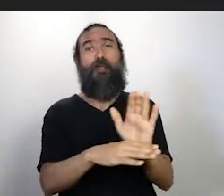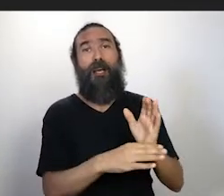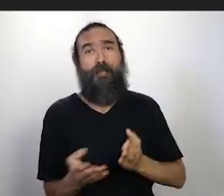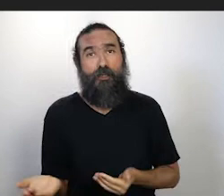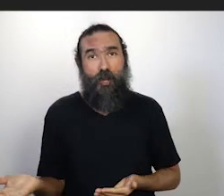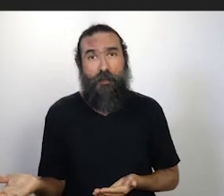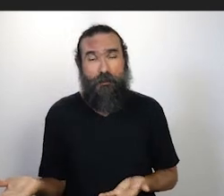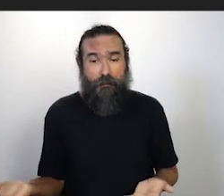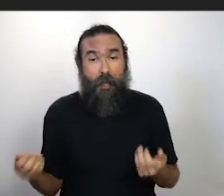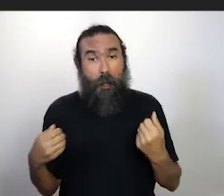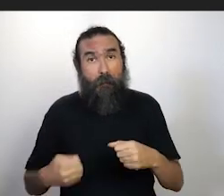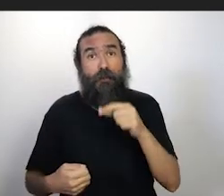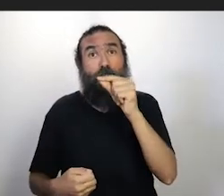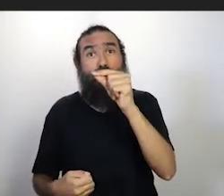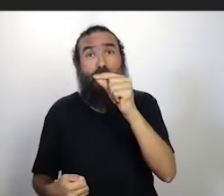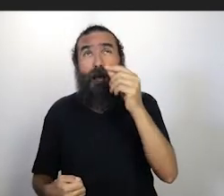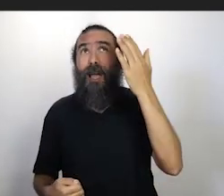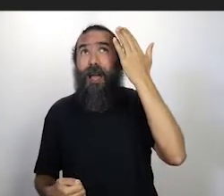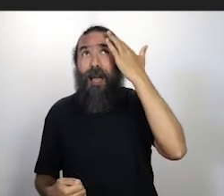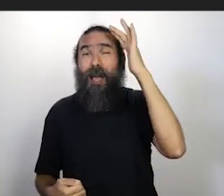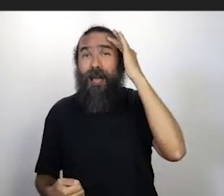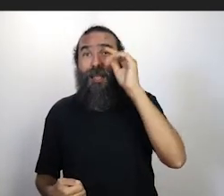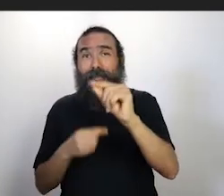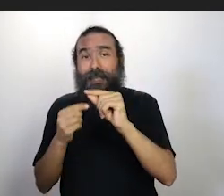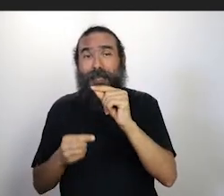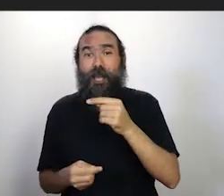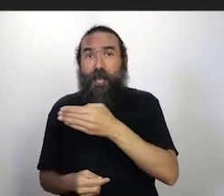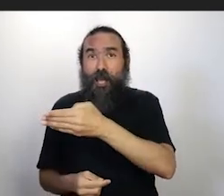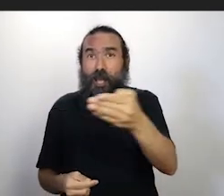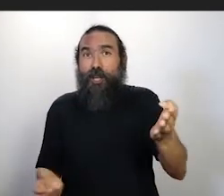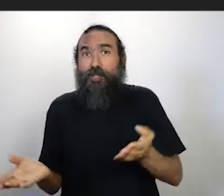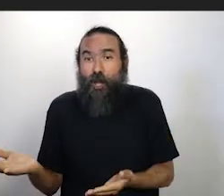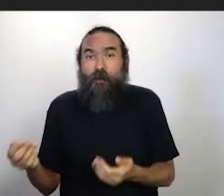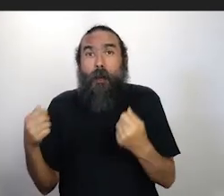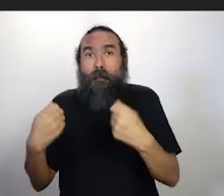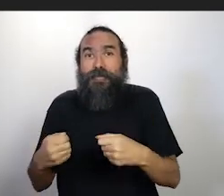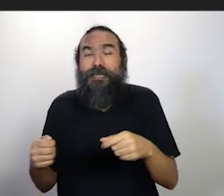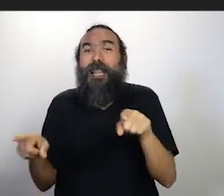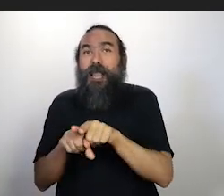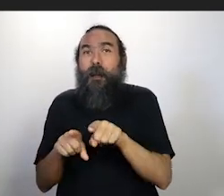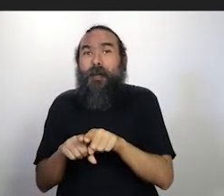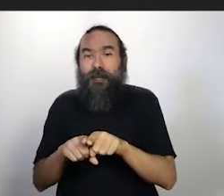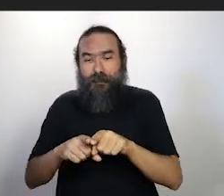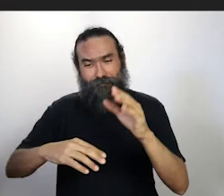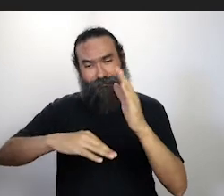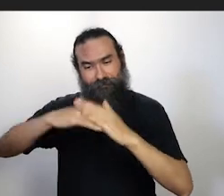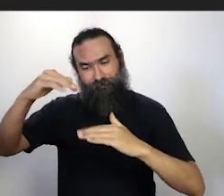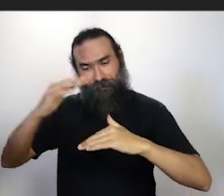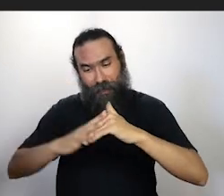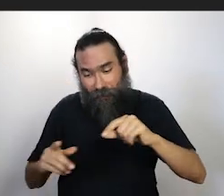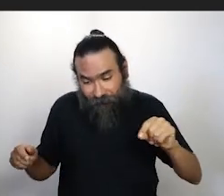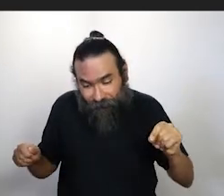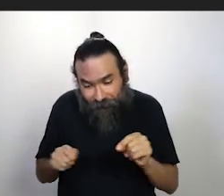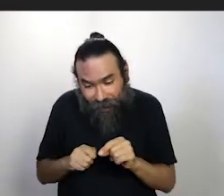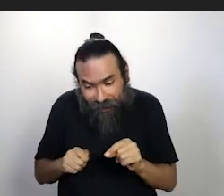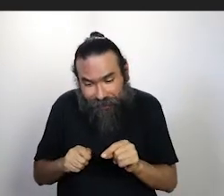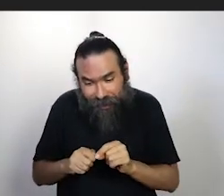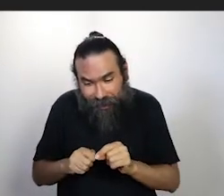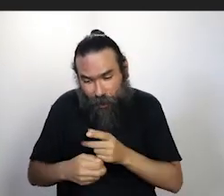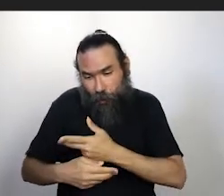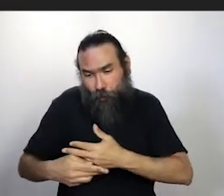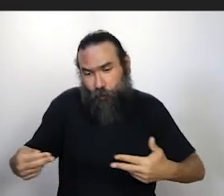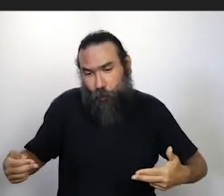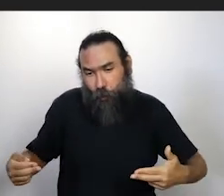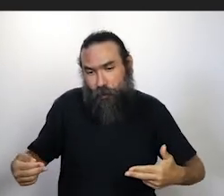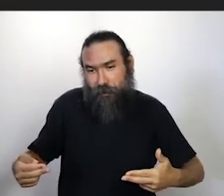que o jovem ele seja produtor também do próprio conteúdo, do próprio conhecimento. E isso desafia, eu acho que nesse contexto que a gente